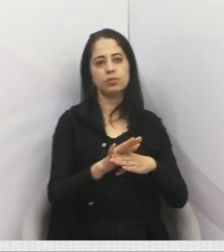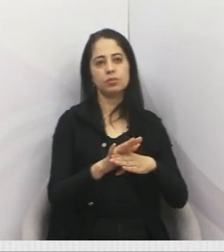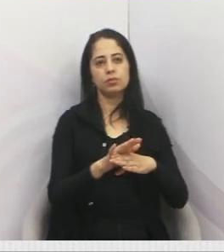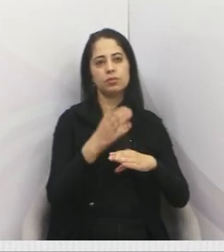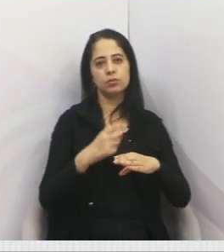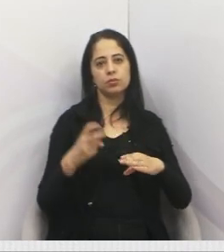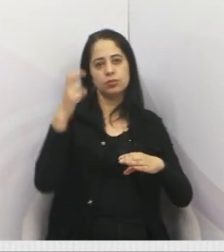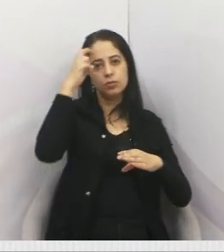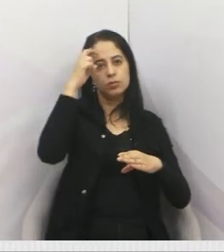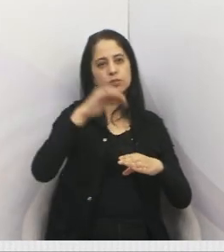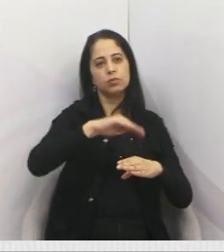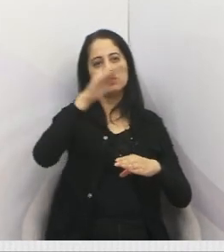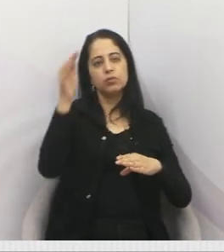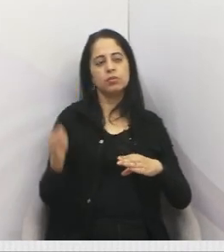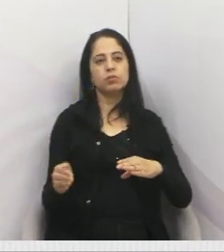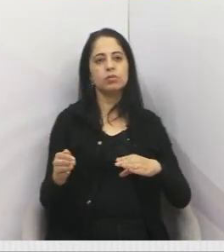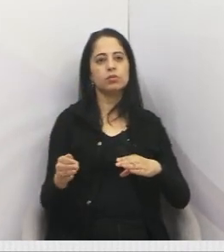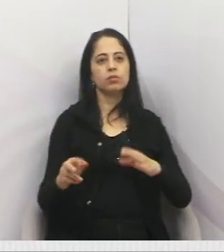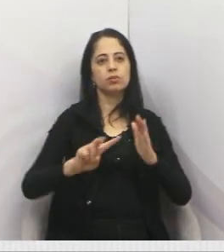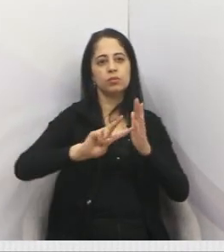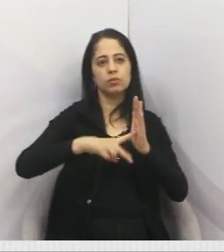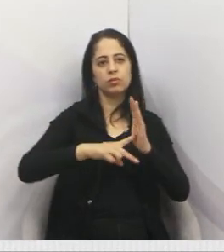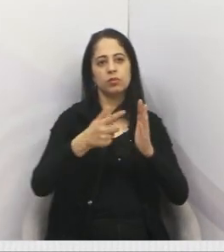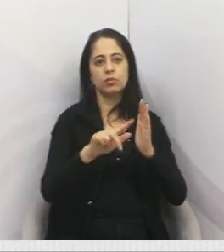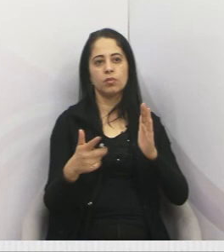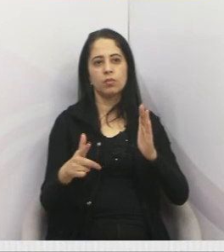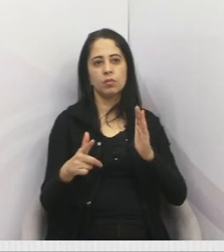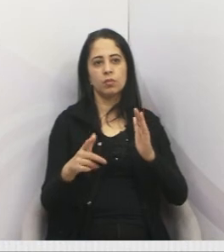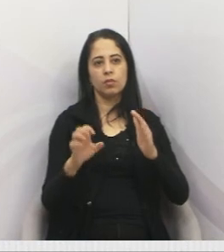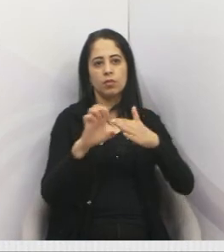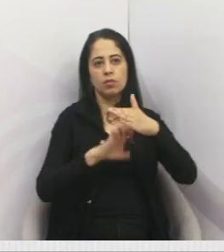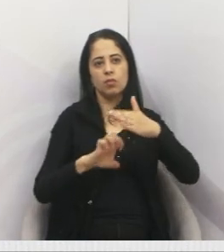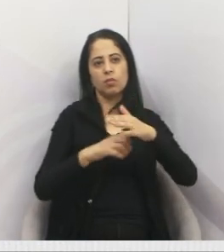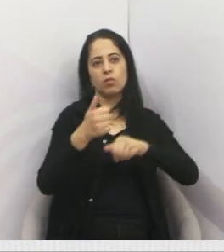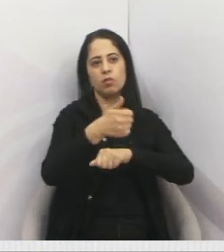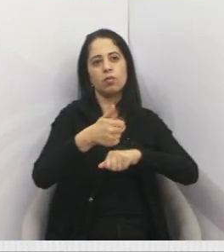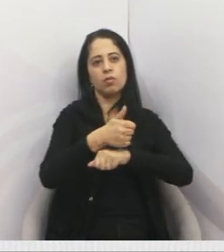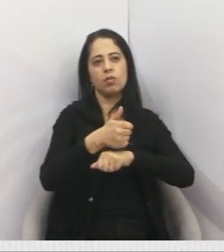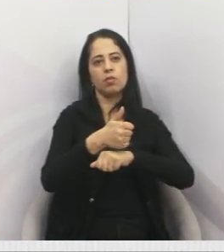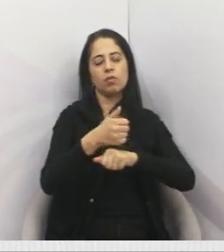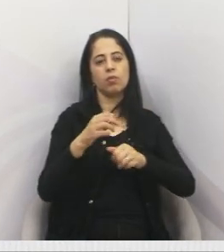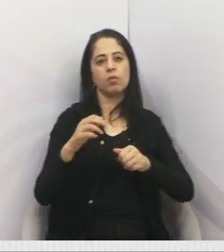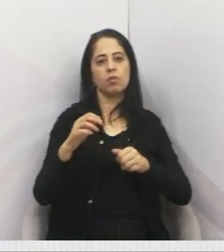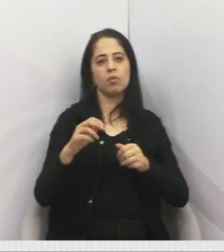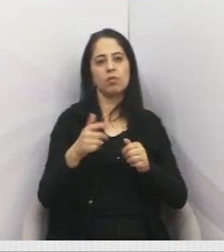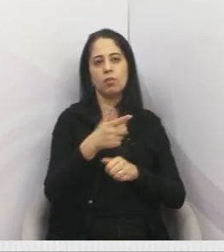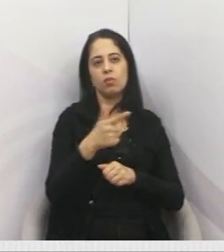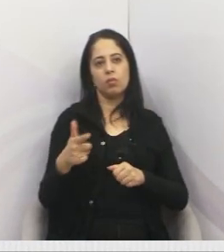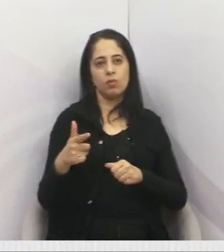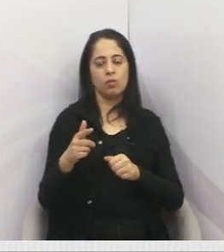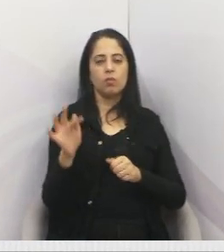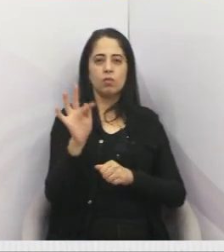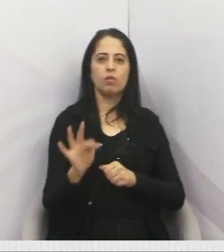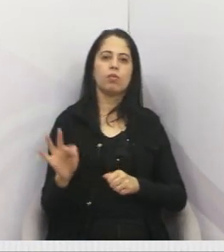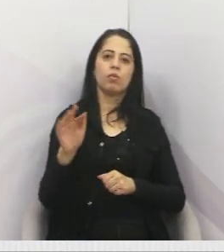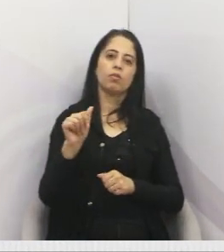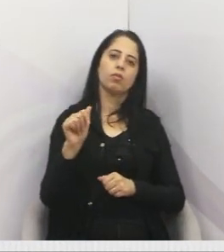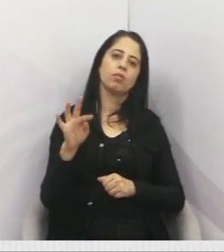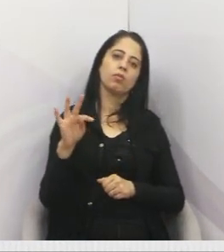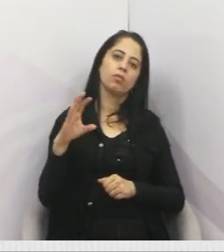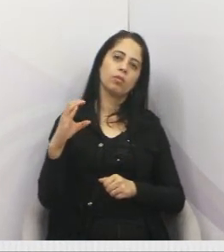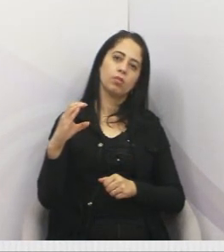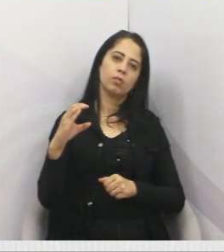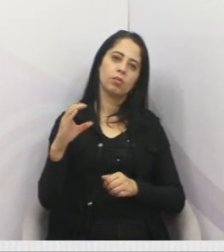coletivos, Cultura no Morro, entidade de classe sindical em branco, empresas ou entidades profissionais em branco, entidades acadêmicas, FATEC